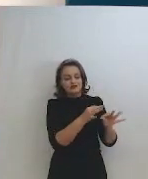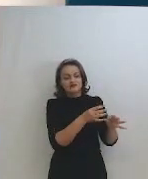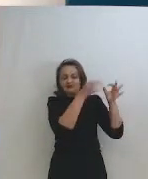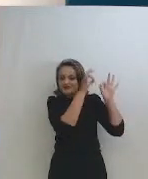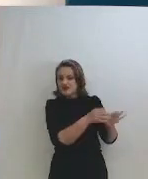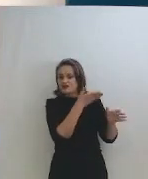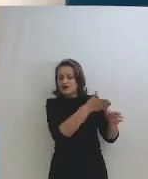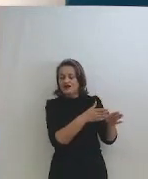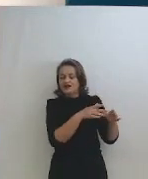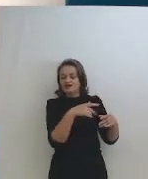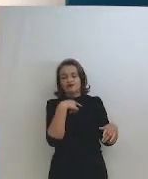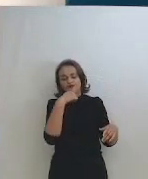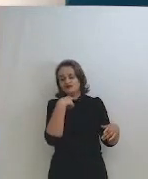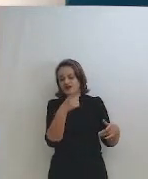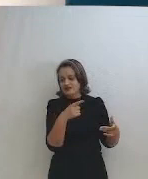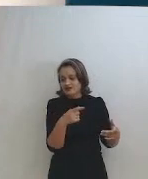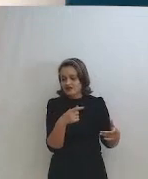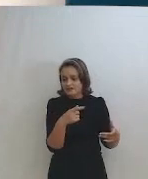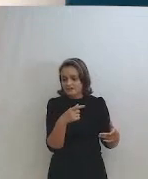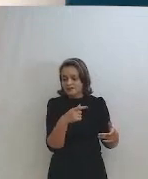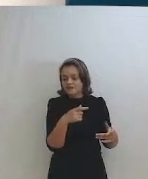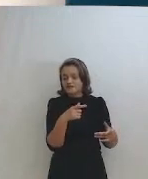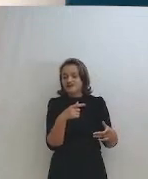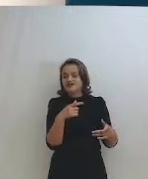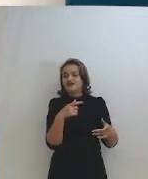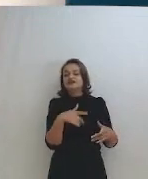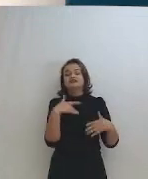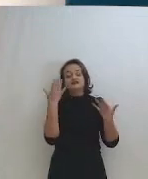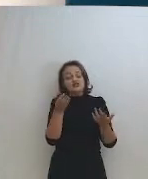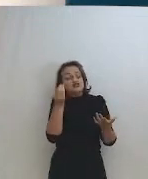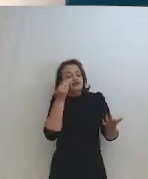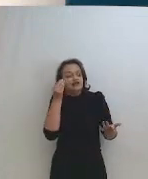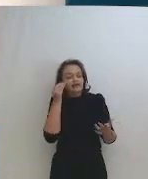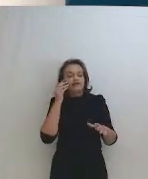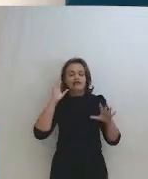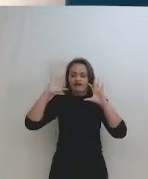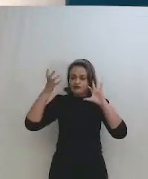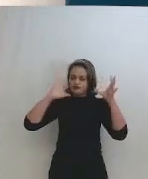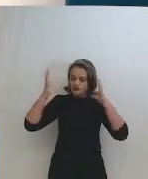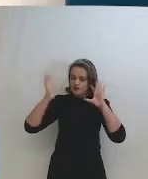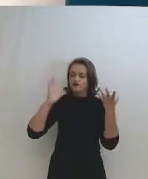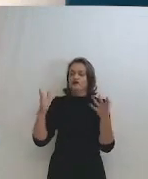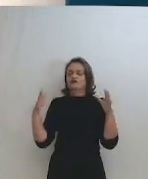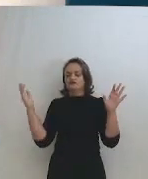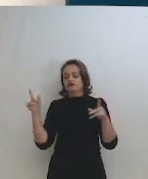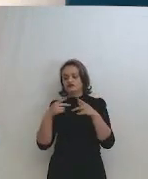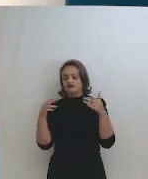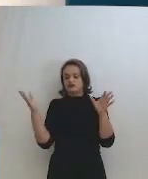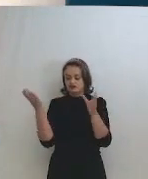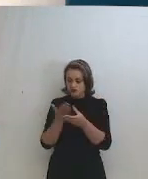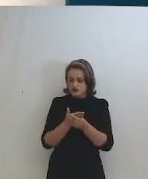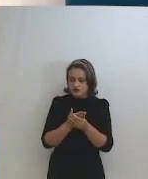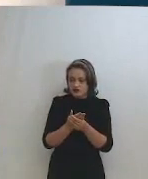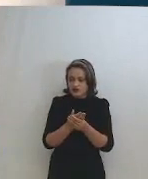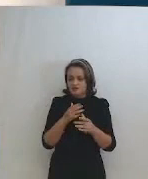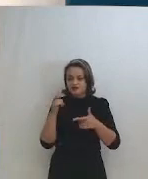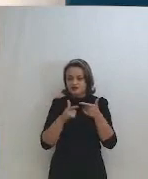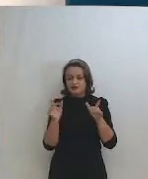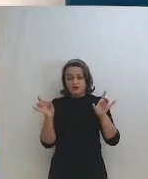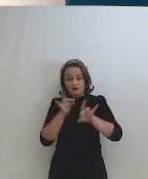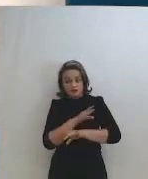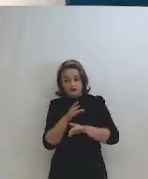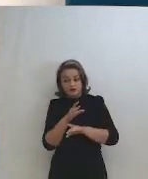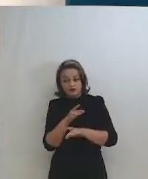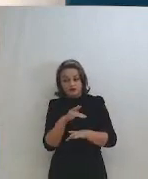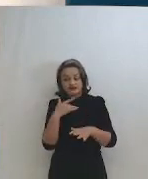houve despacho. A gente tenta solicitar a carga completa dos autos, mas a carga completa nunca vem. Então, se mesmo os